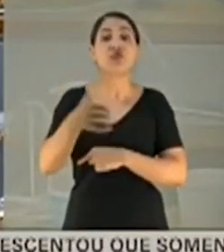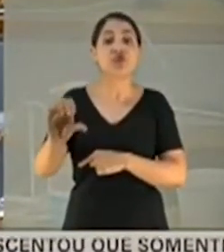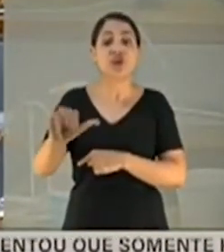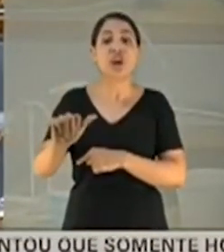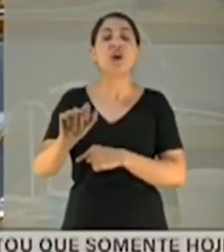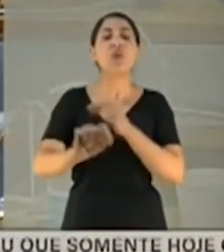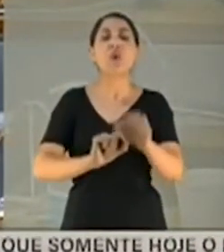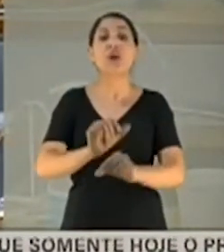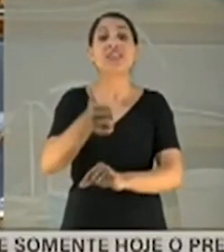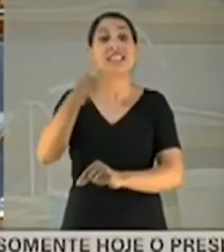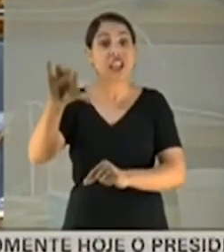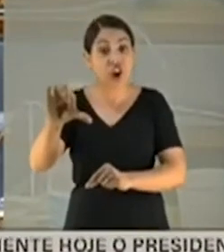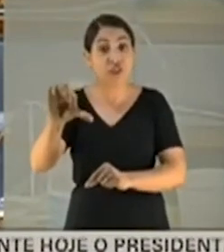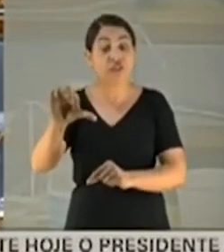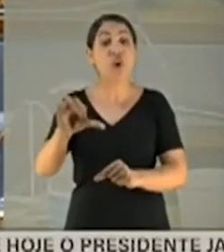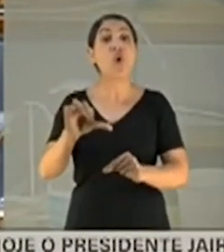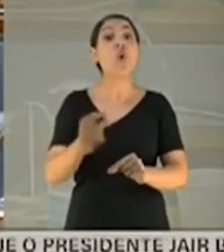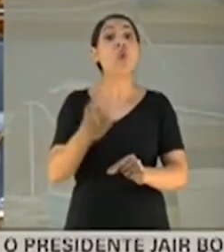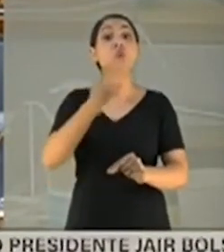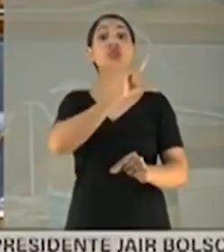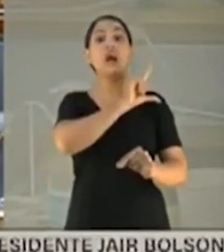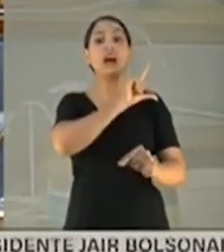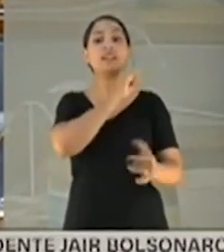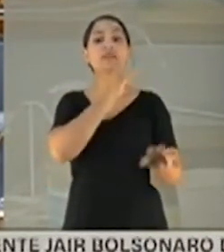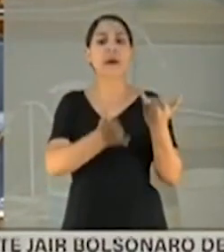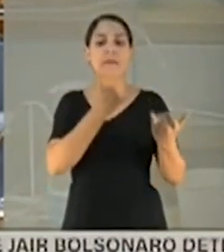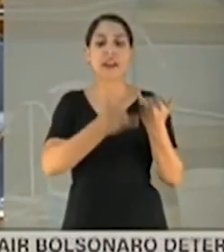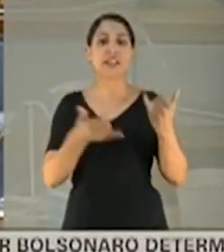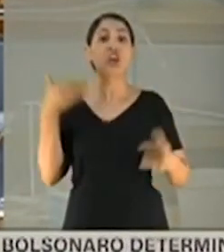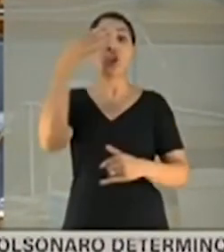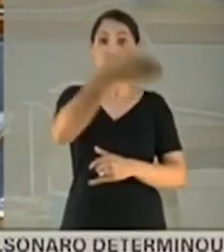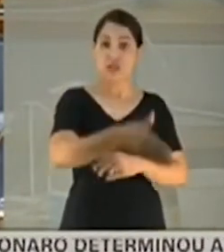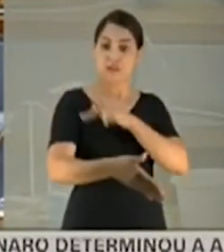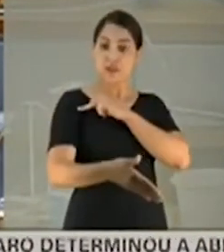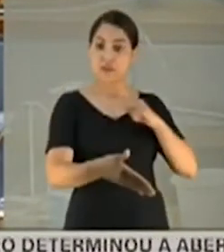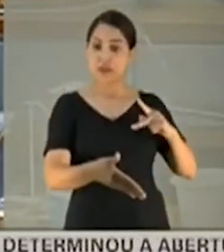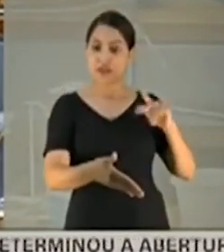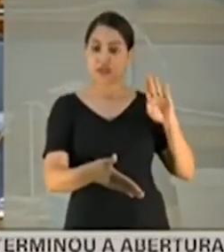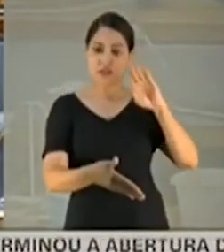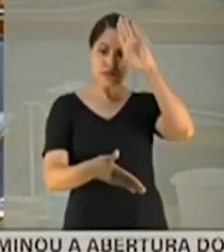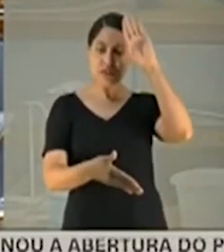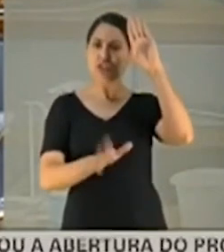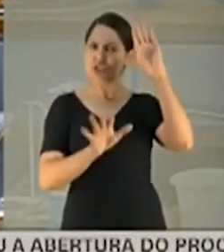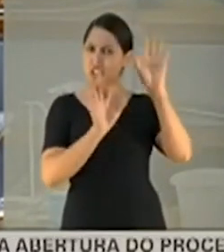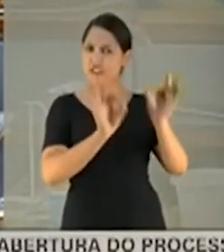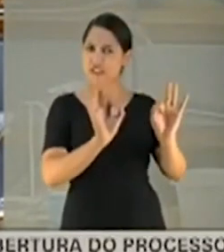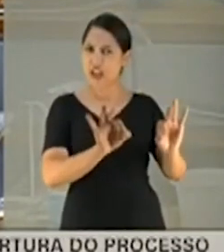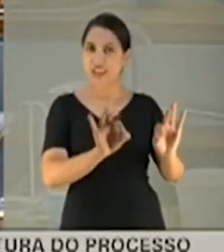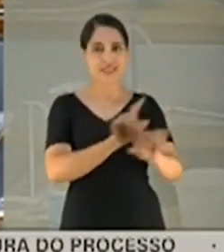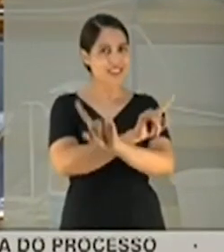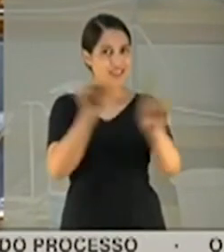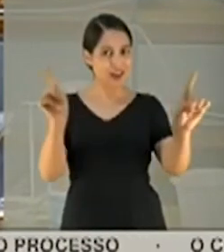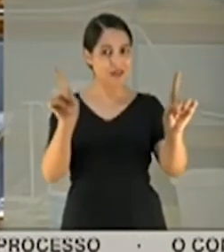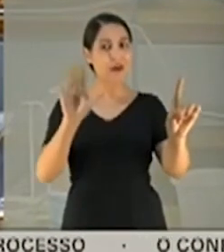dia antes de ir no presidente da República, para parecer que quando fomos no presidente da República, nós já estava tudo certo, mas o e-mail que